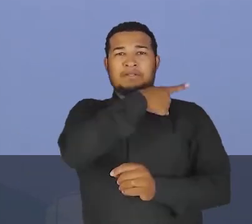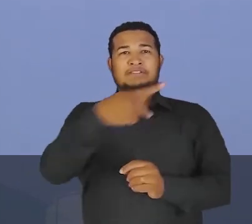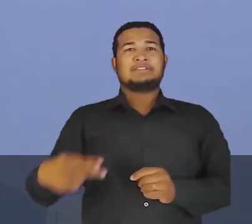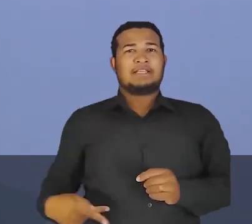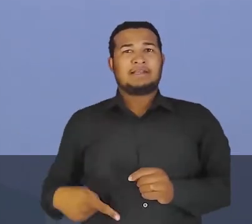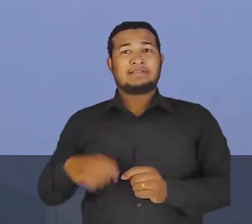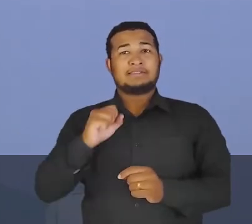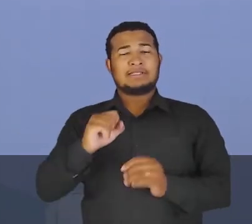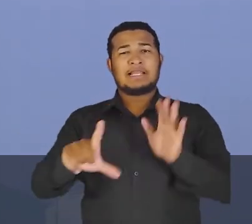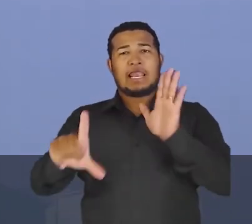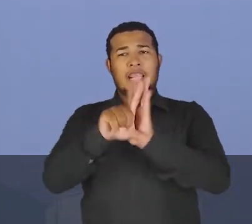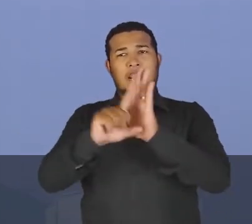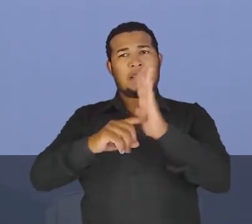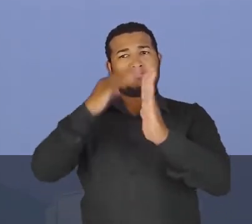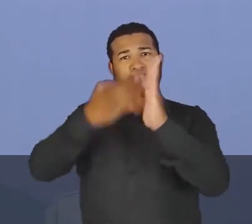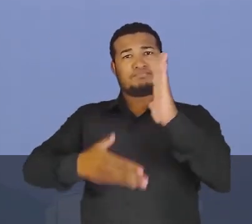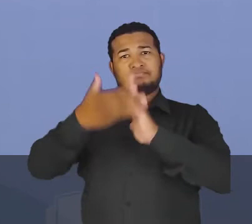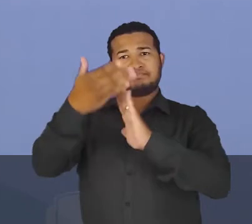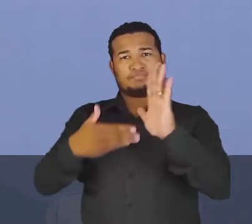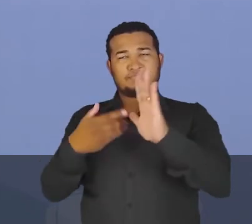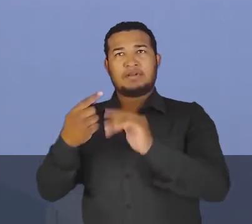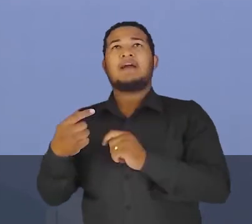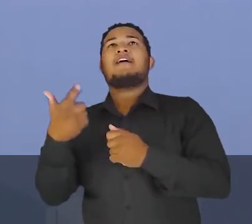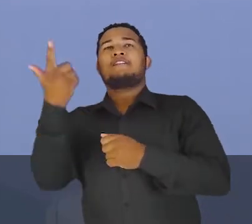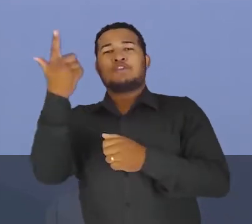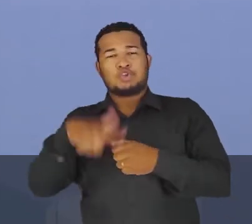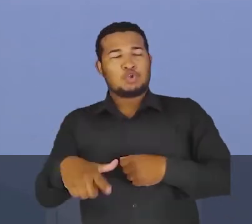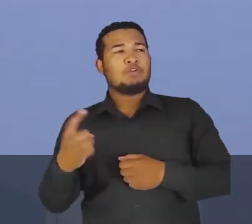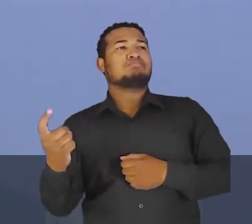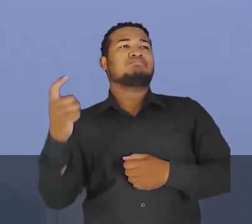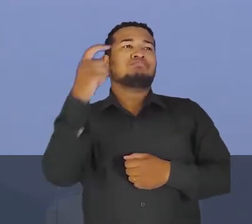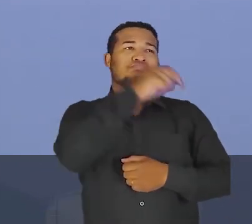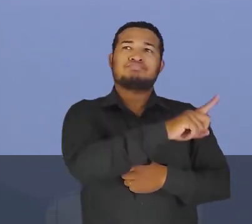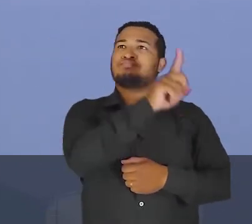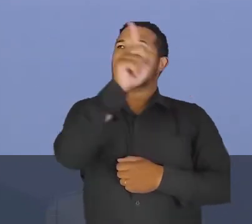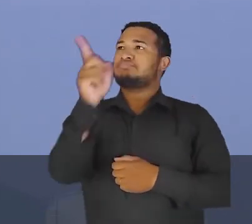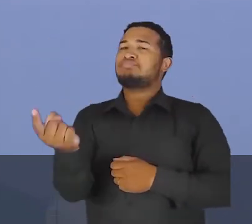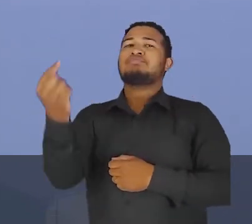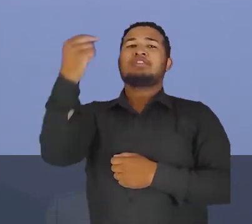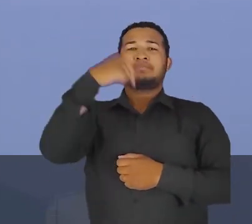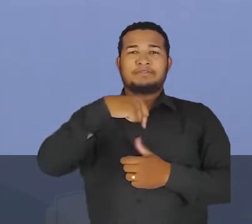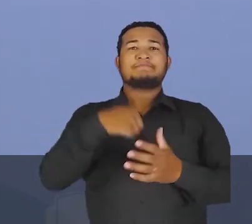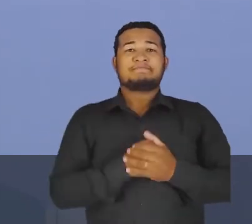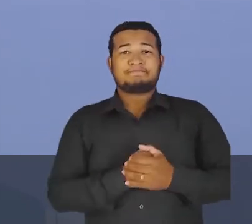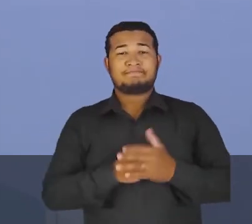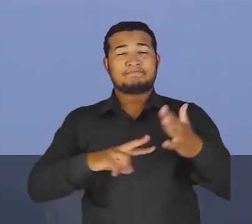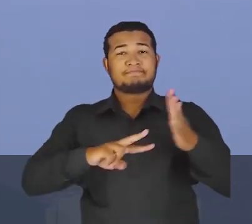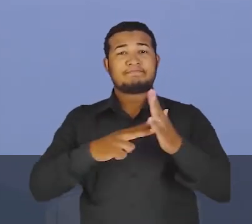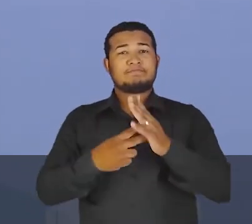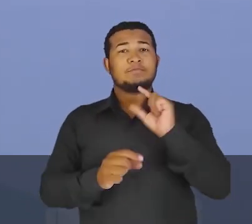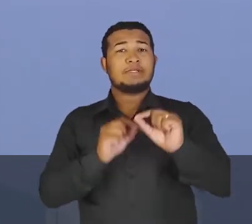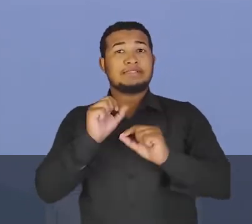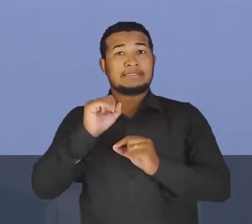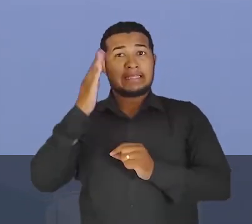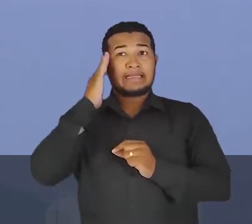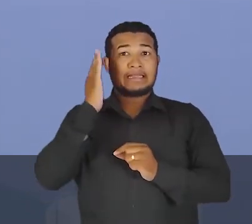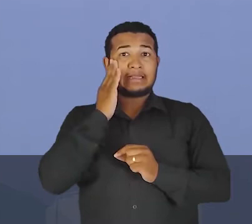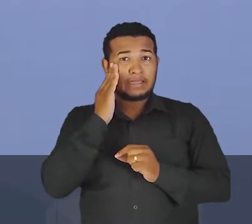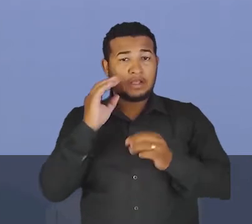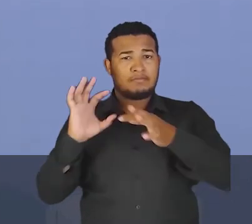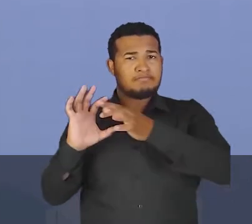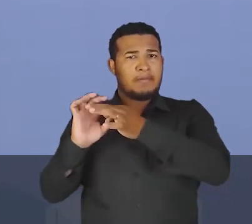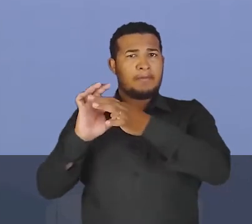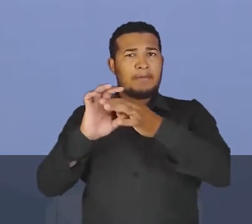ele vetar a lei, ela volta, aí tem que ter mais uma outra votação. O que acontece, gente? Só a gente entender esse contexto, porque muitas vezes as